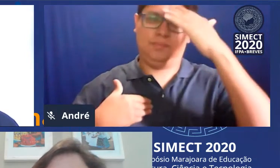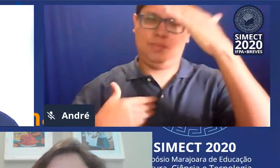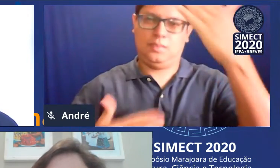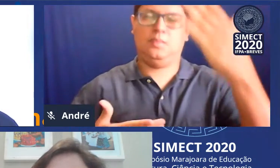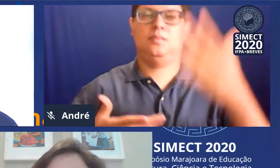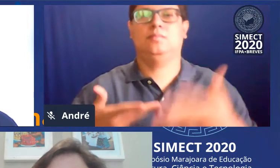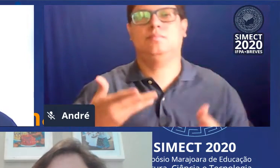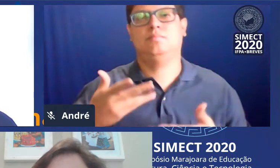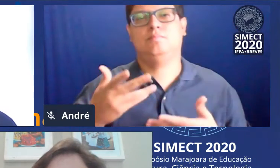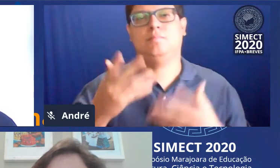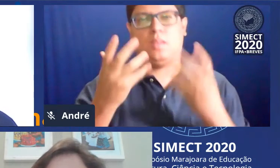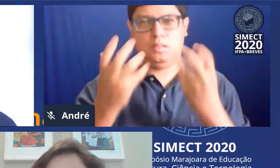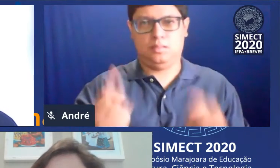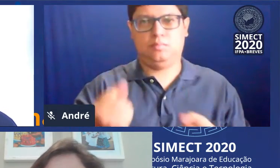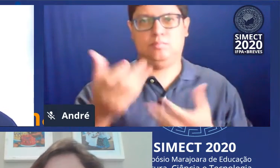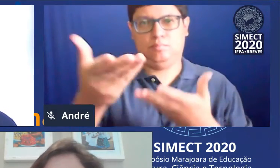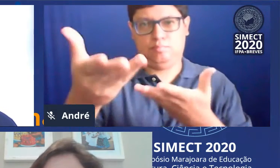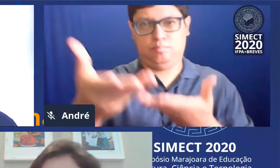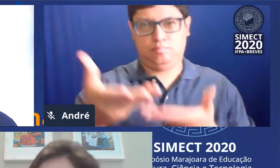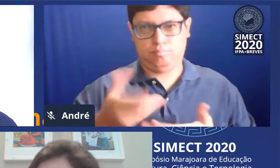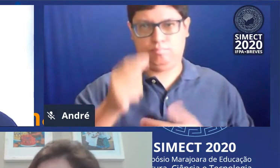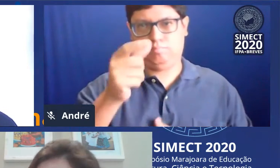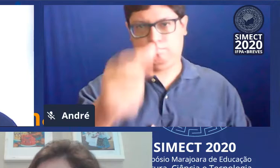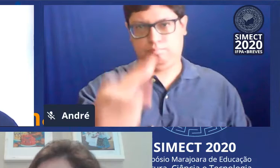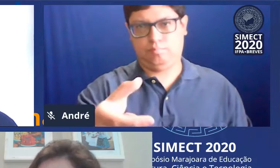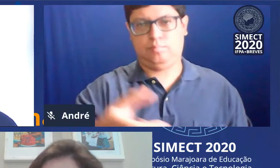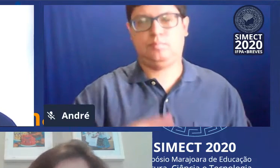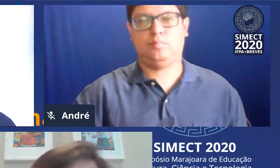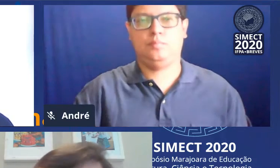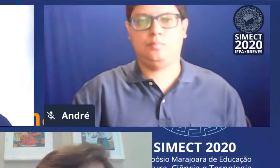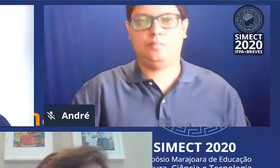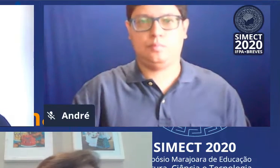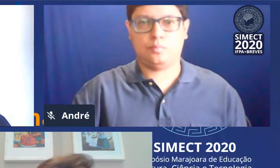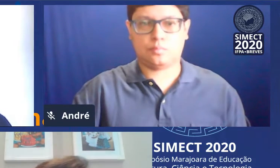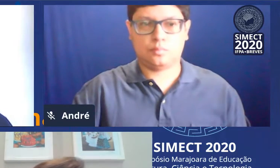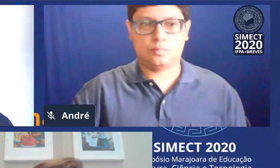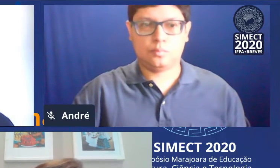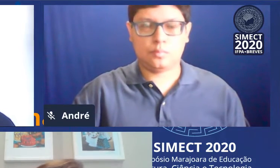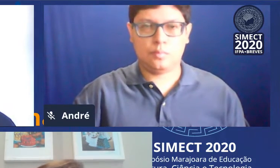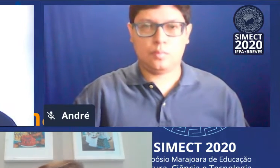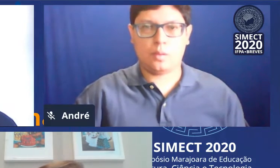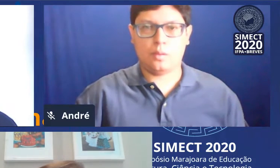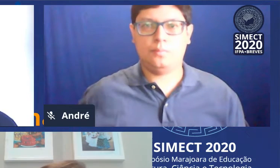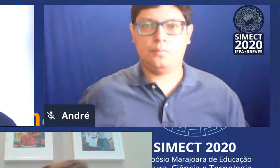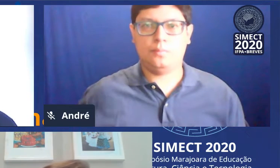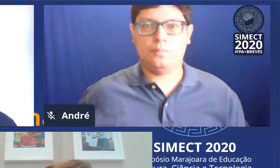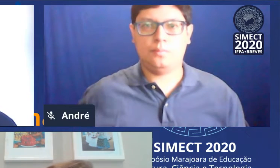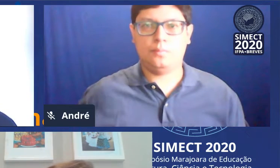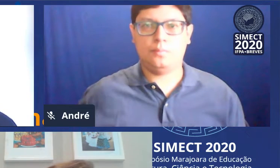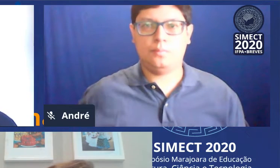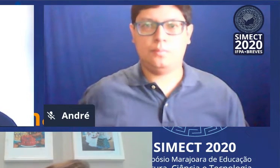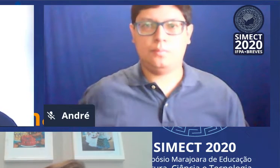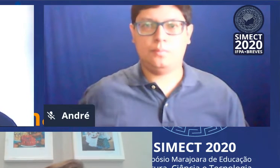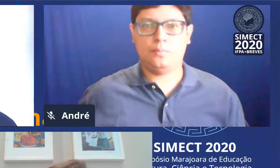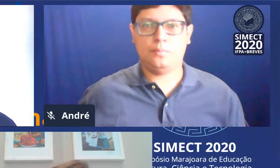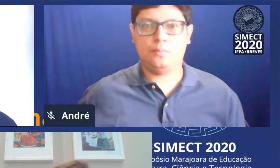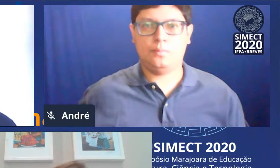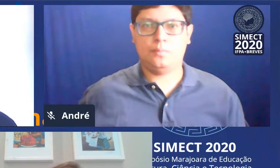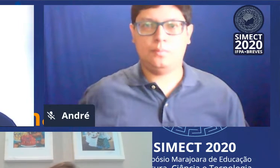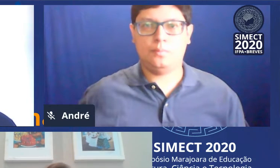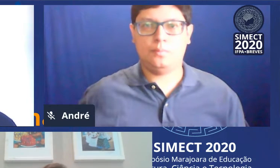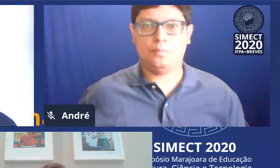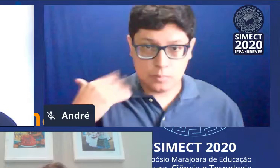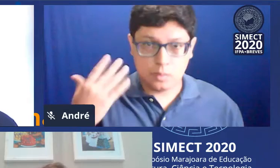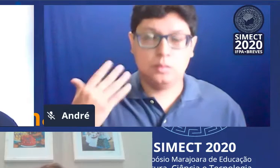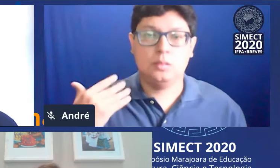Desde quando estávamos planejando, né, este evento no formato presencial, né, eu já tinha entrado em contato com a professora, seria a oportunidade, né,